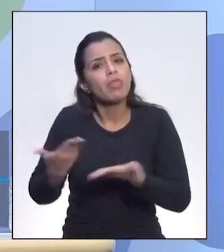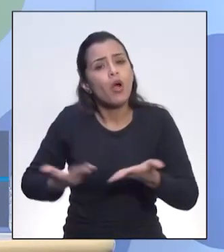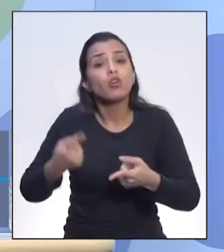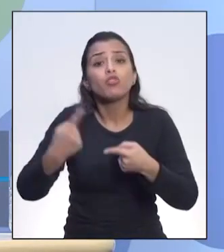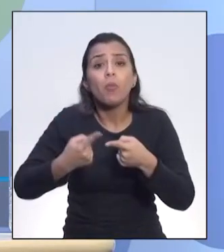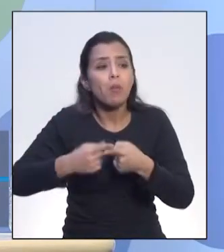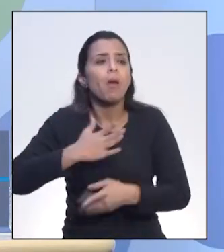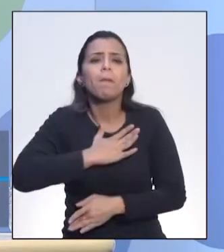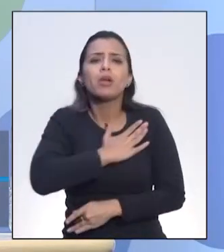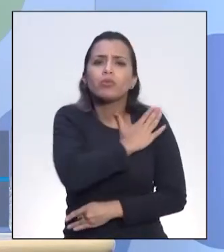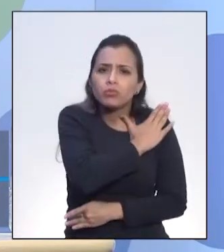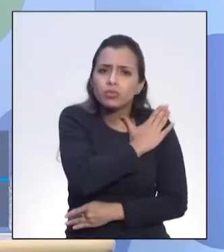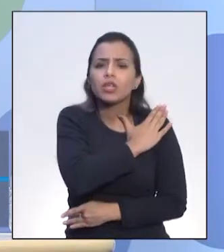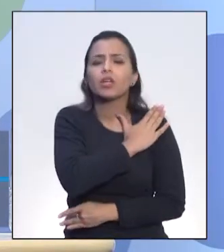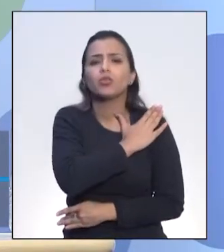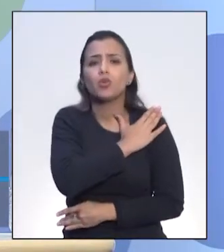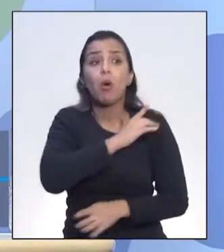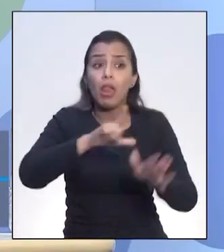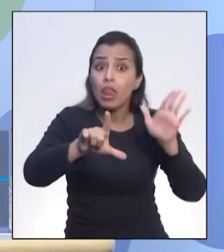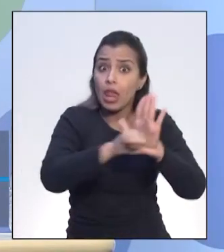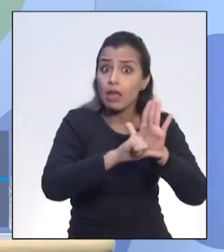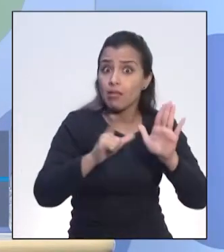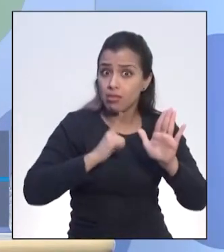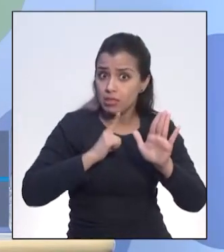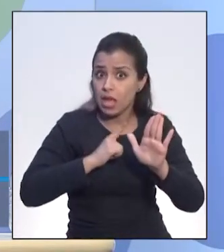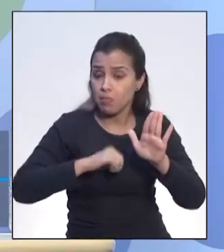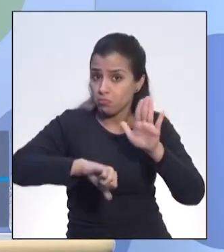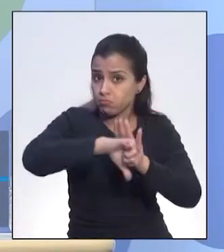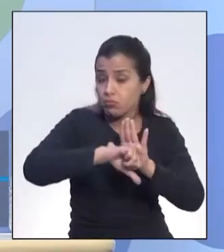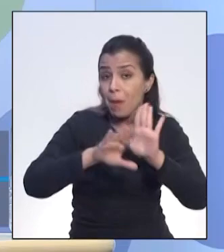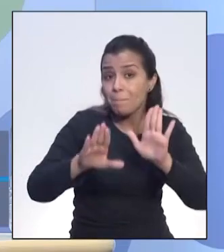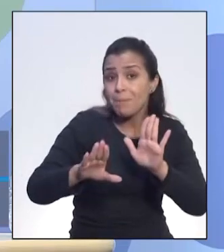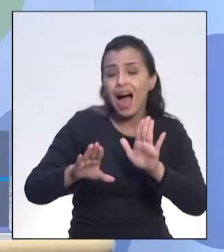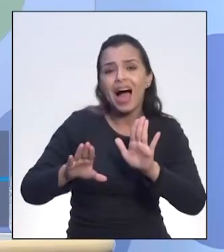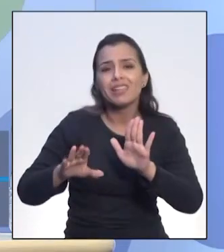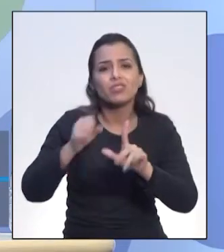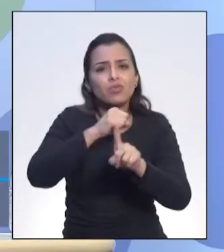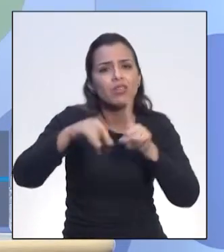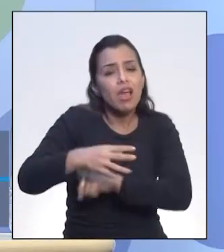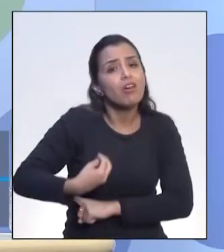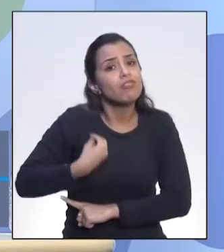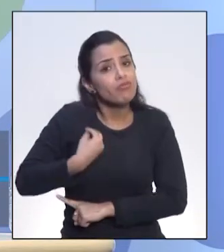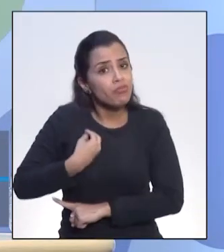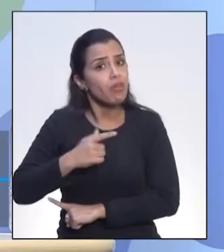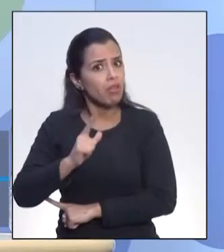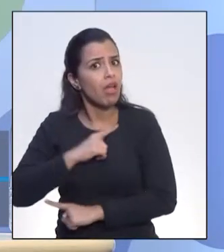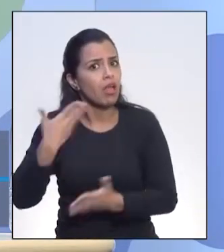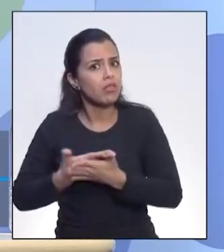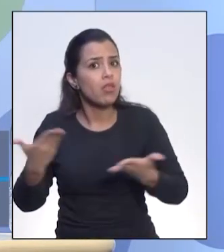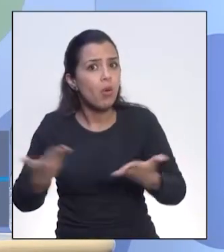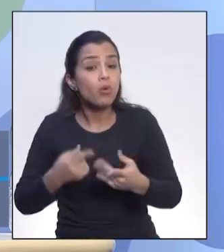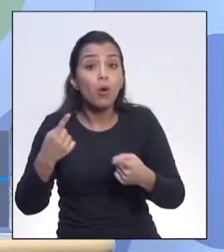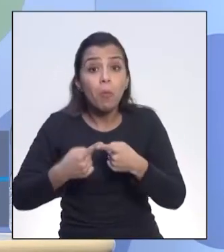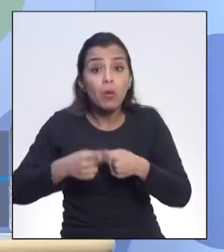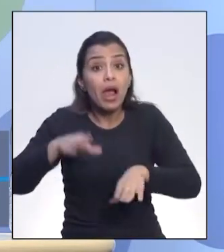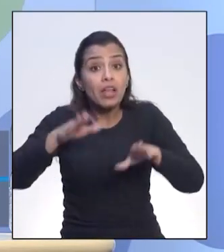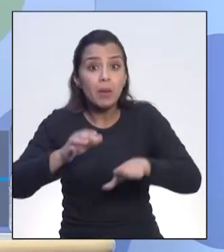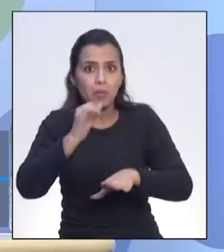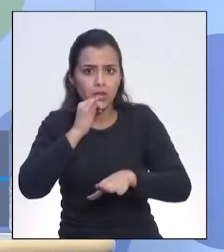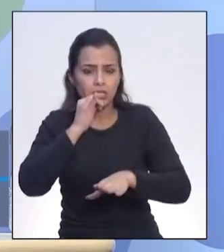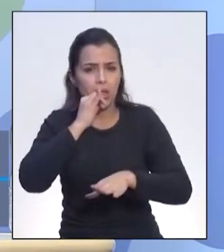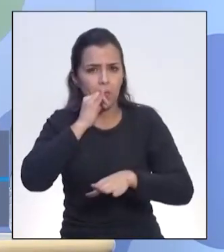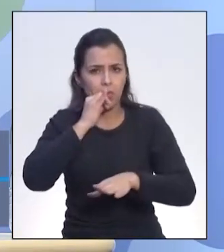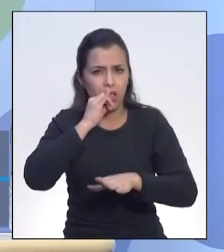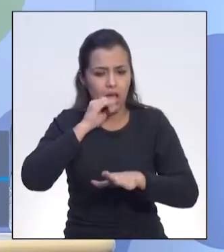ou não necessariamente vai afetar diretamente a sociedade disso deixar de existir ou não. Né? A gente não pode dizer que depois da lei seca,